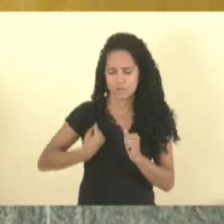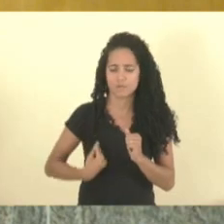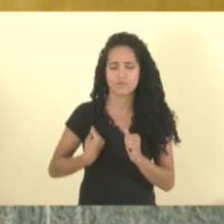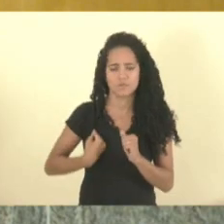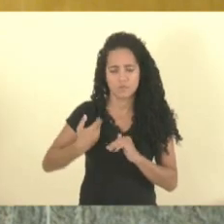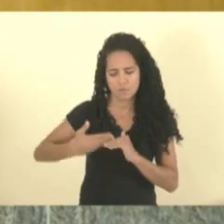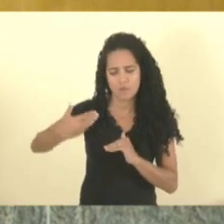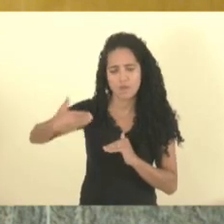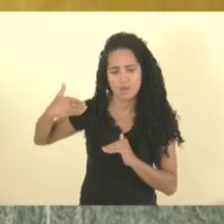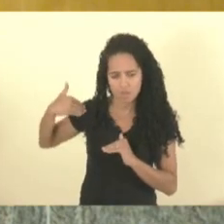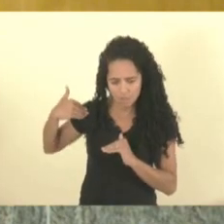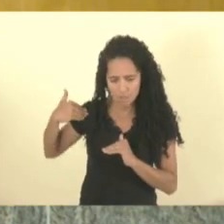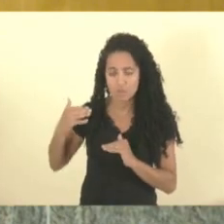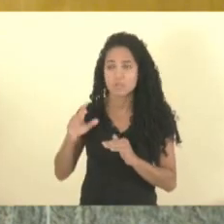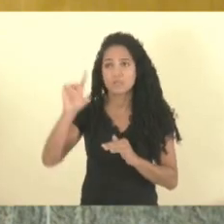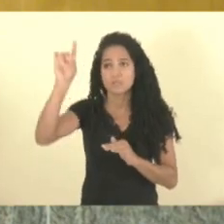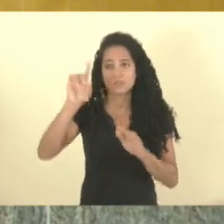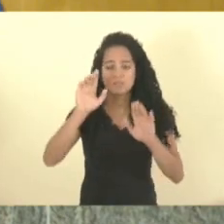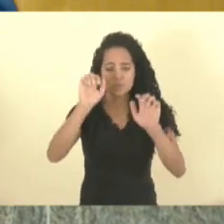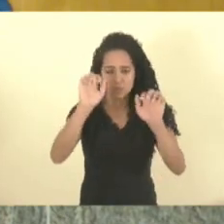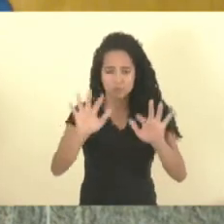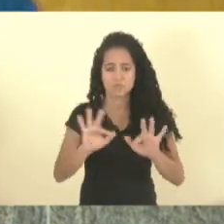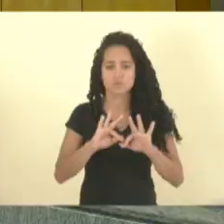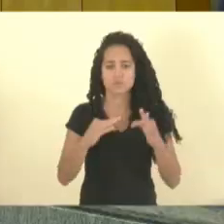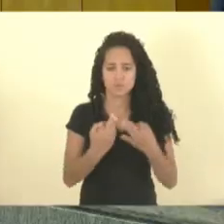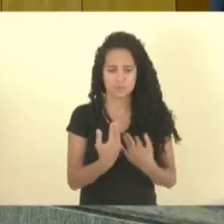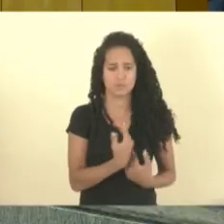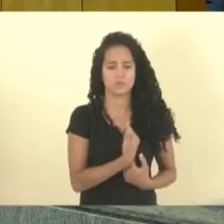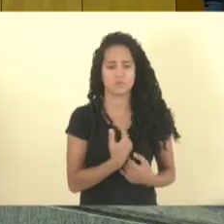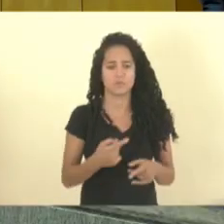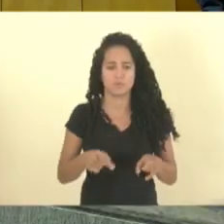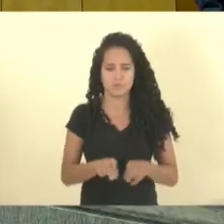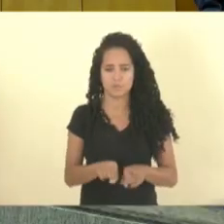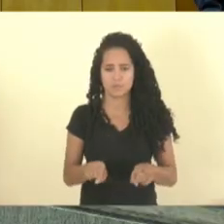Deus conforte os familiares e amigos.